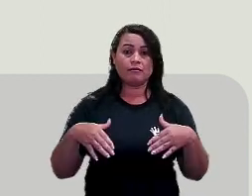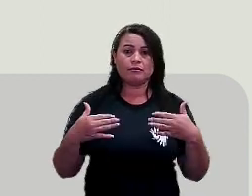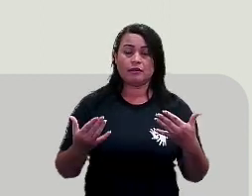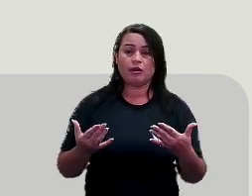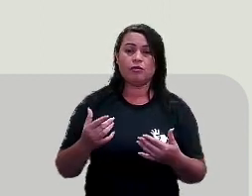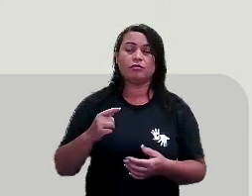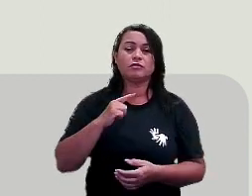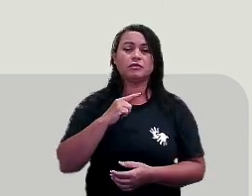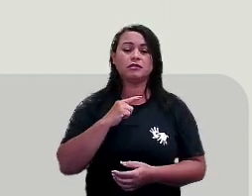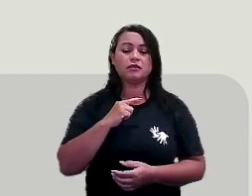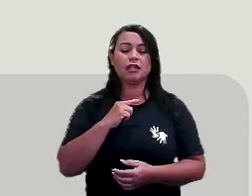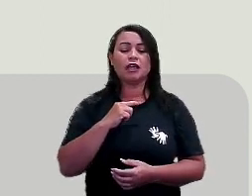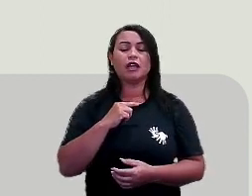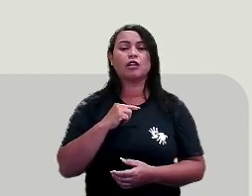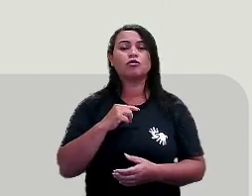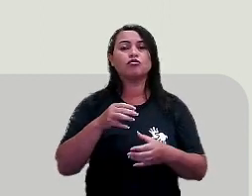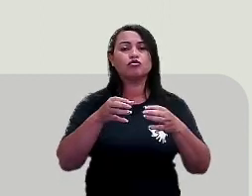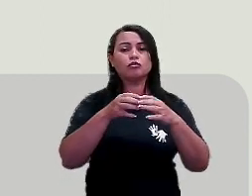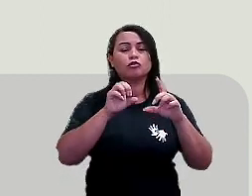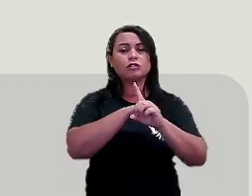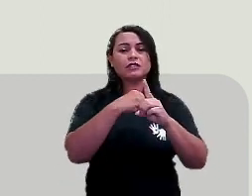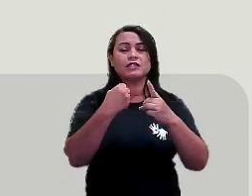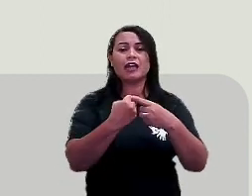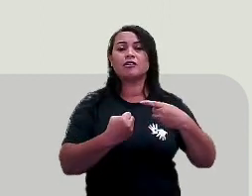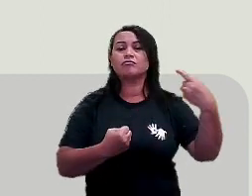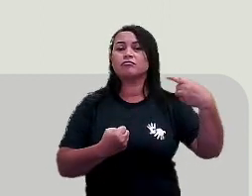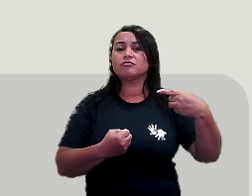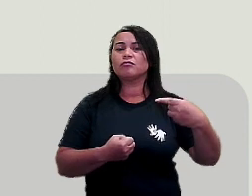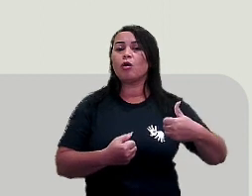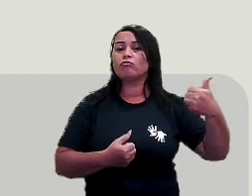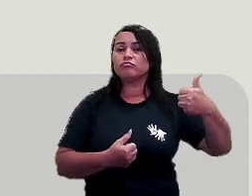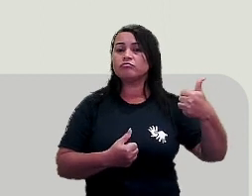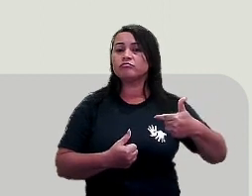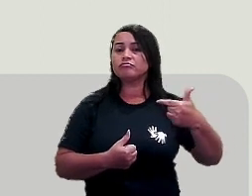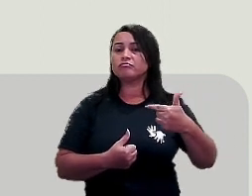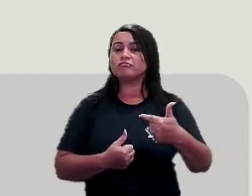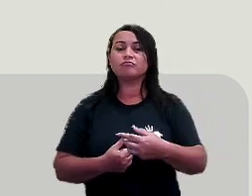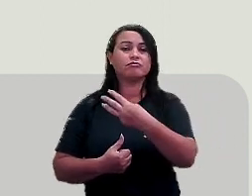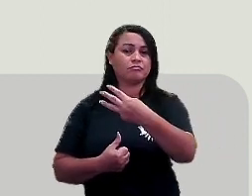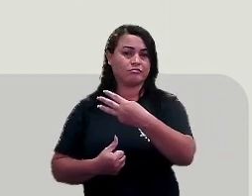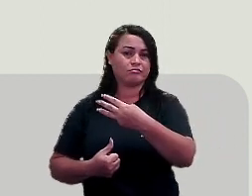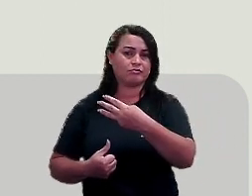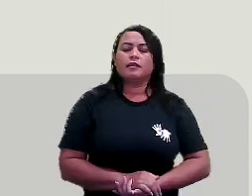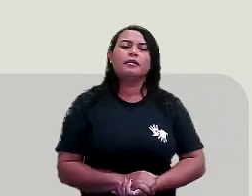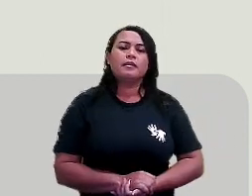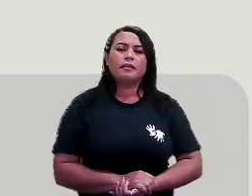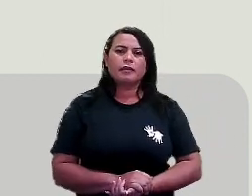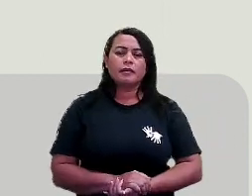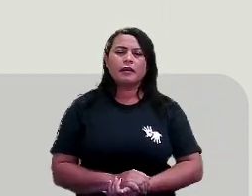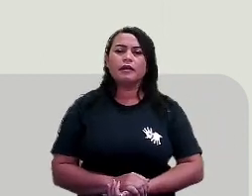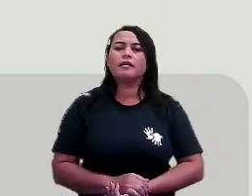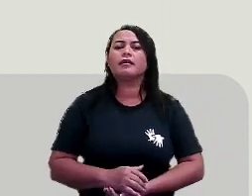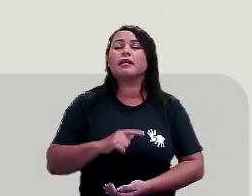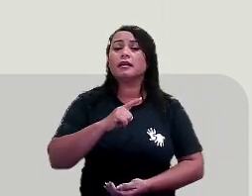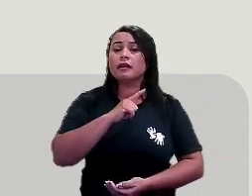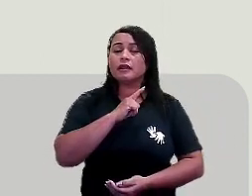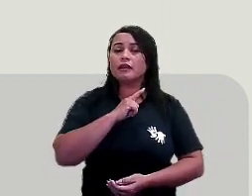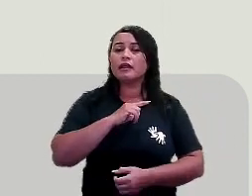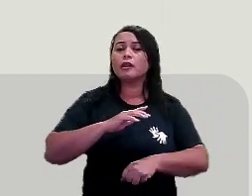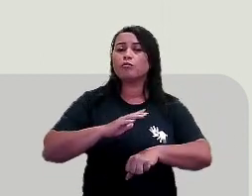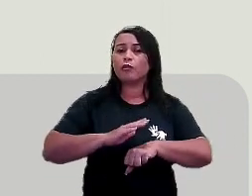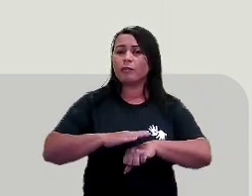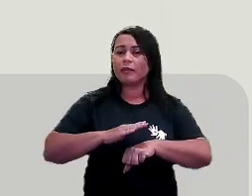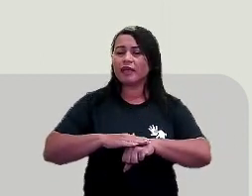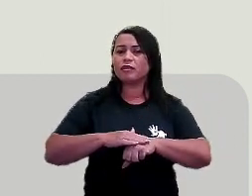grupos sociais se dividem em 3 grupos. Primário, secundário e intermediário. A partir do momento que convivemos em